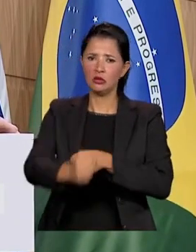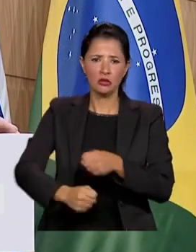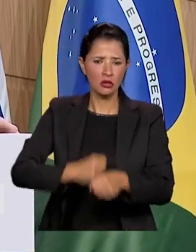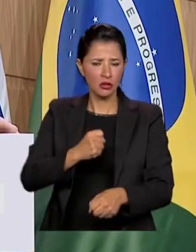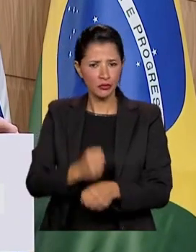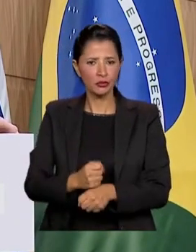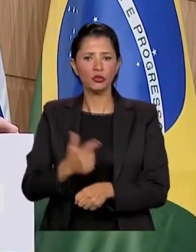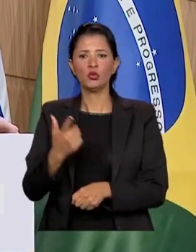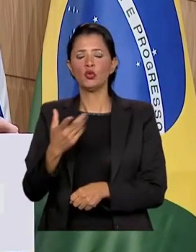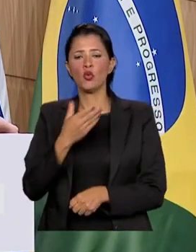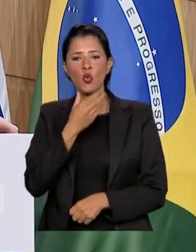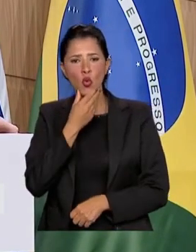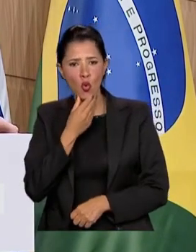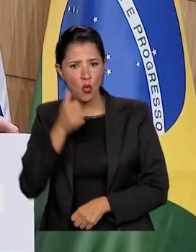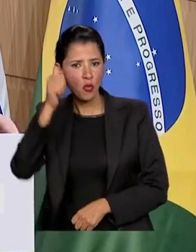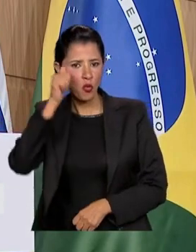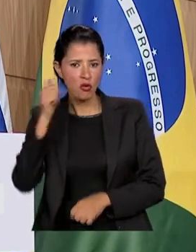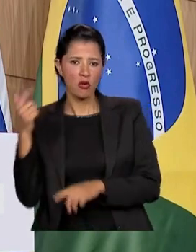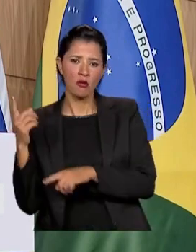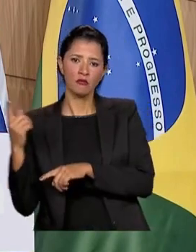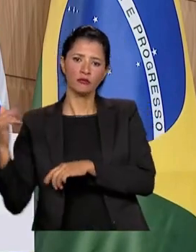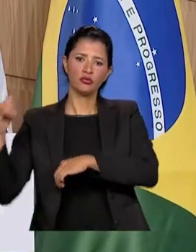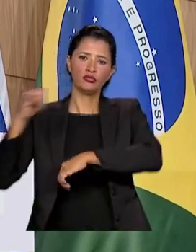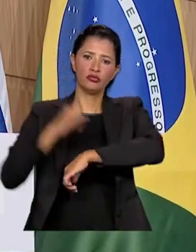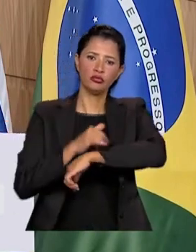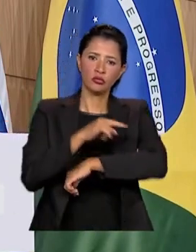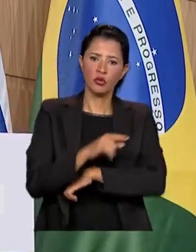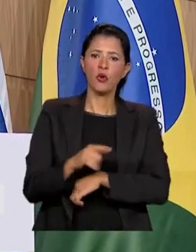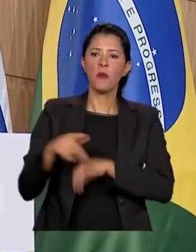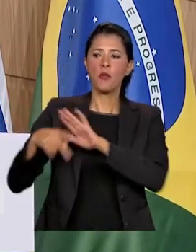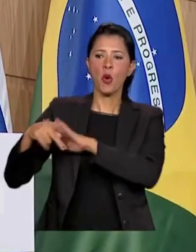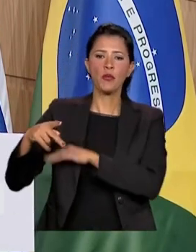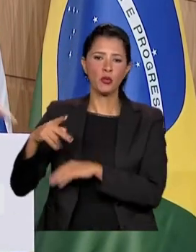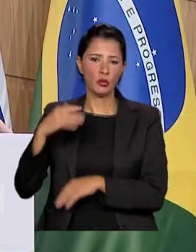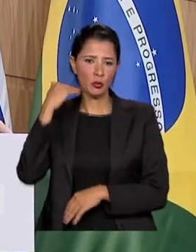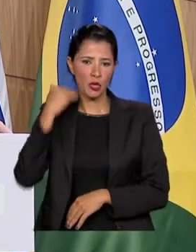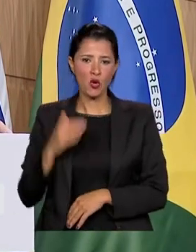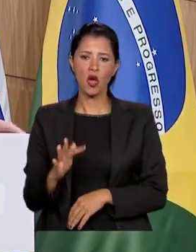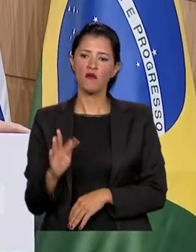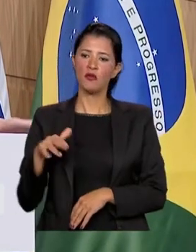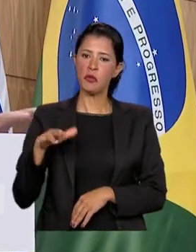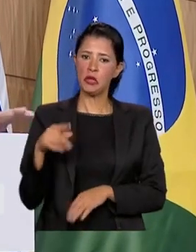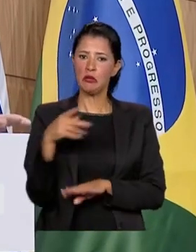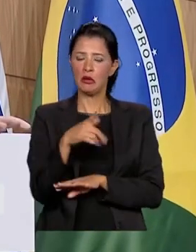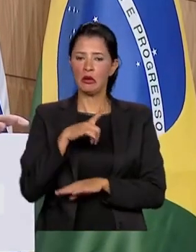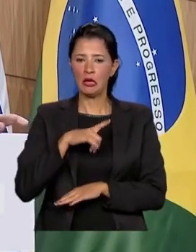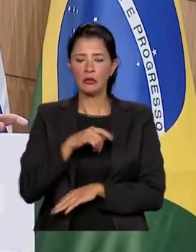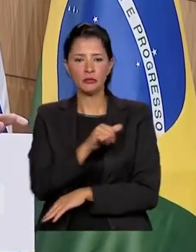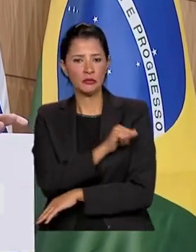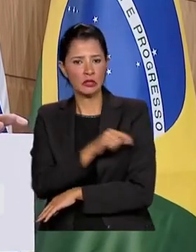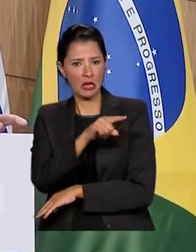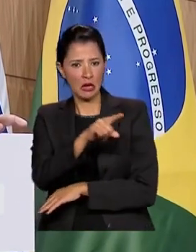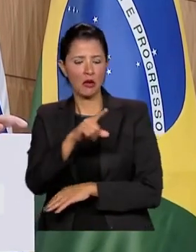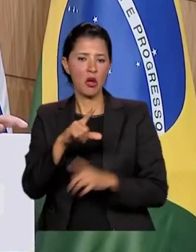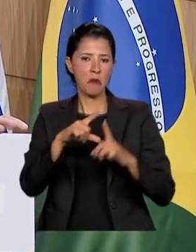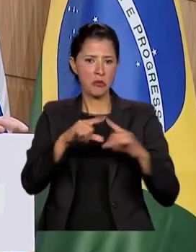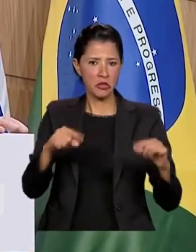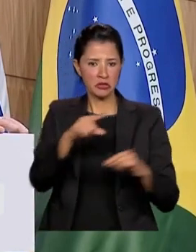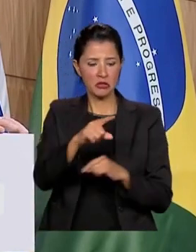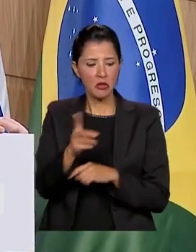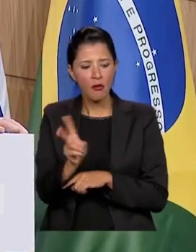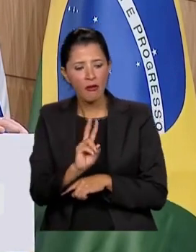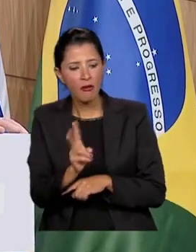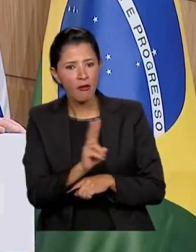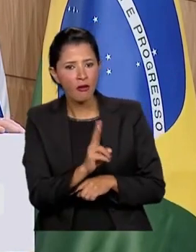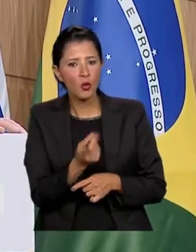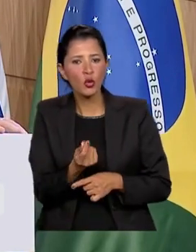homem e uma mulher do FMI no aeroporto do Rio de Janeiro, de Brasília, para ir fiscalizar as contas do